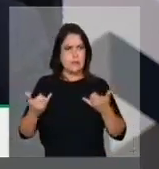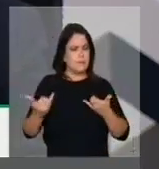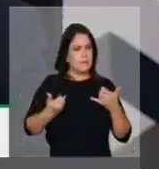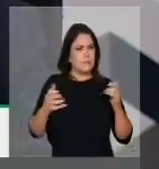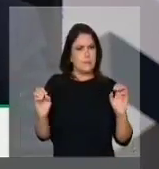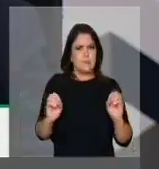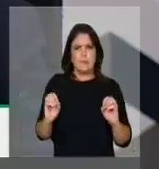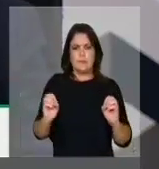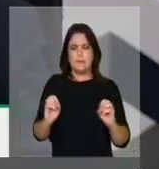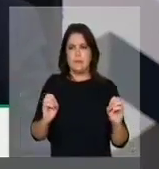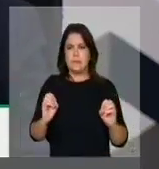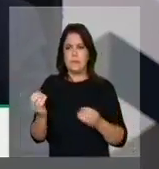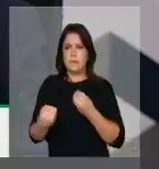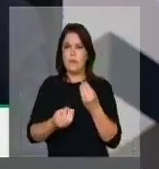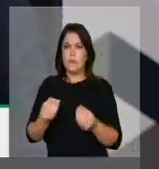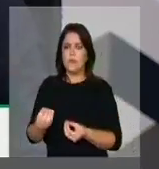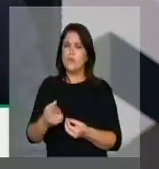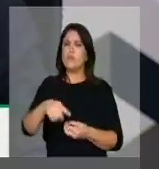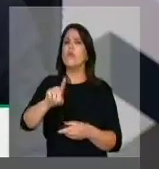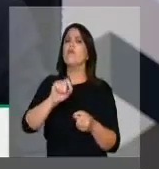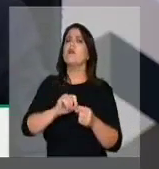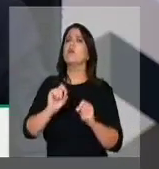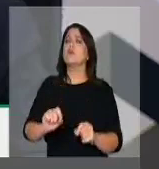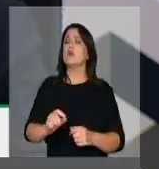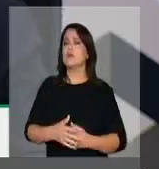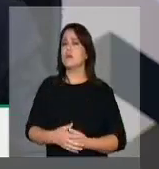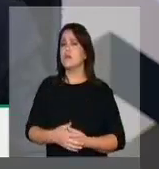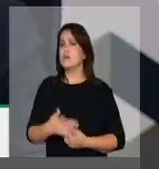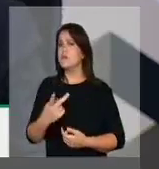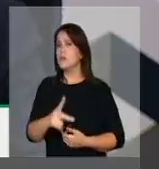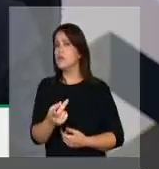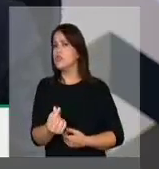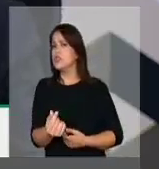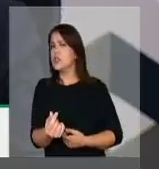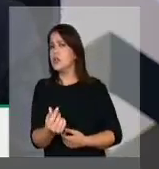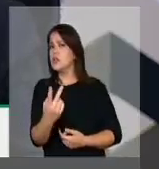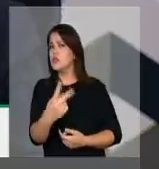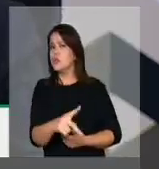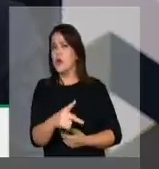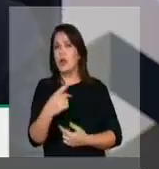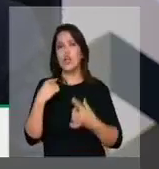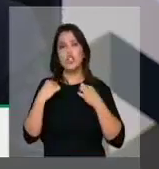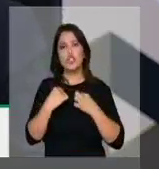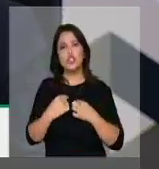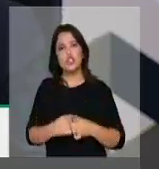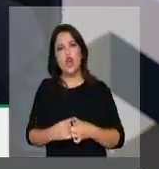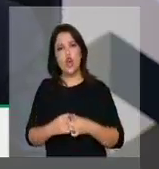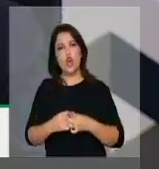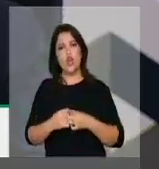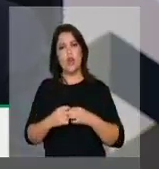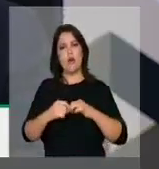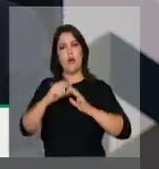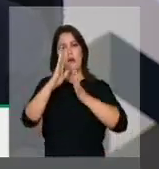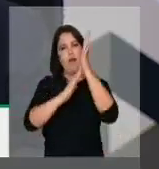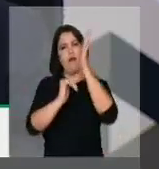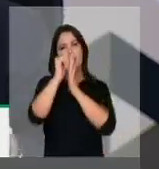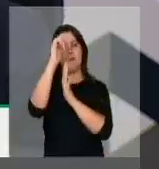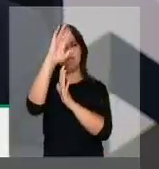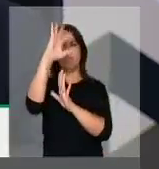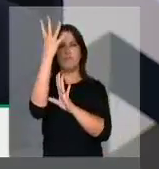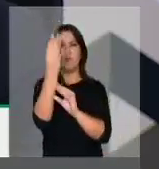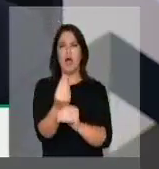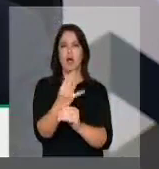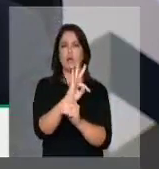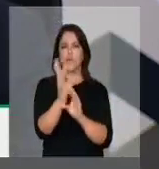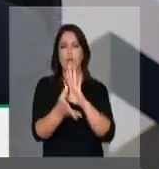notícias. O que você faz com o seu dinheiro, com as suas joias, com as obras de arte que